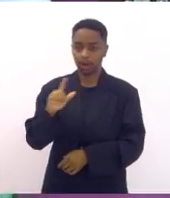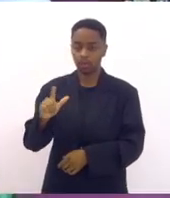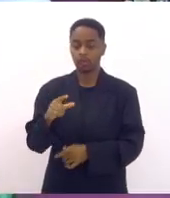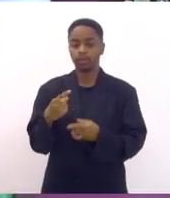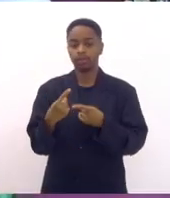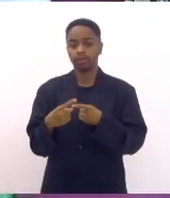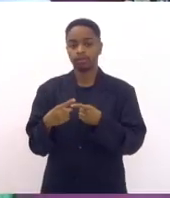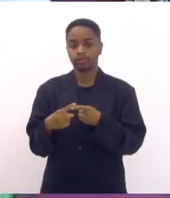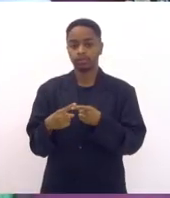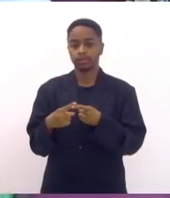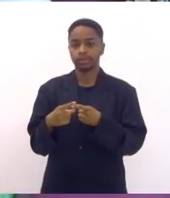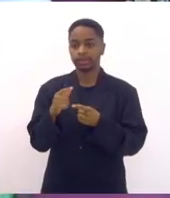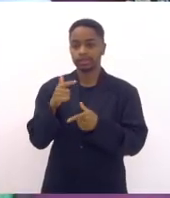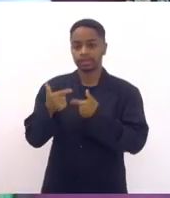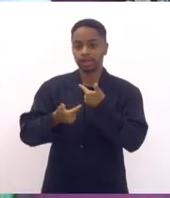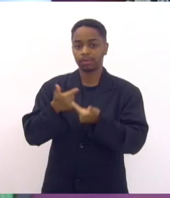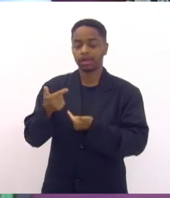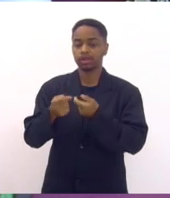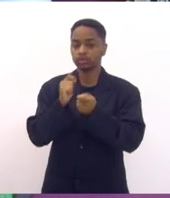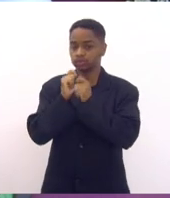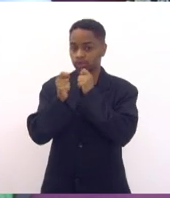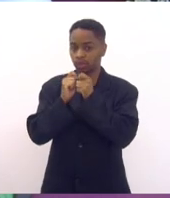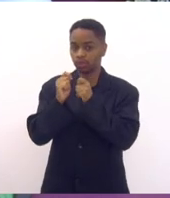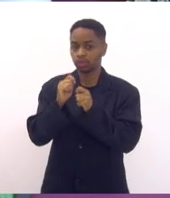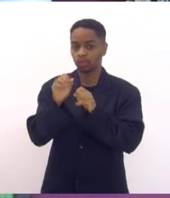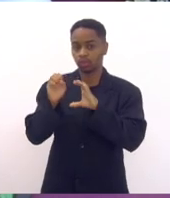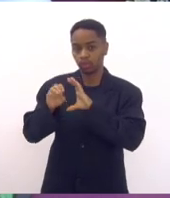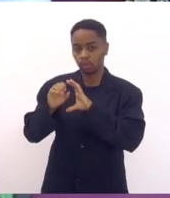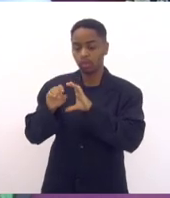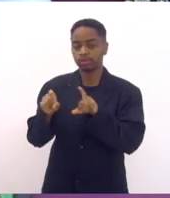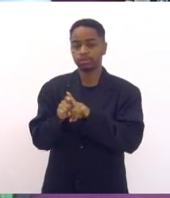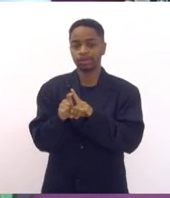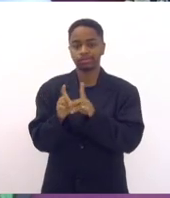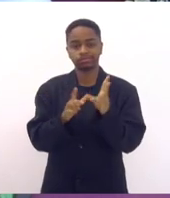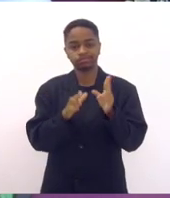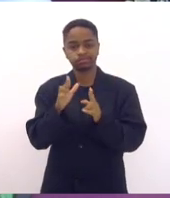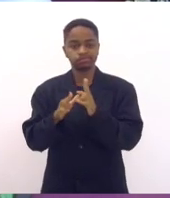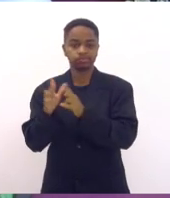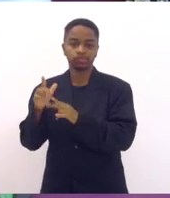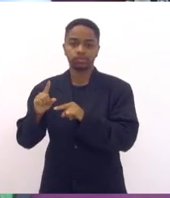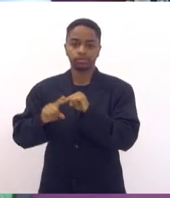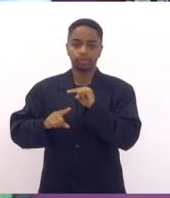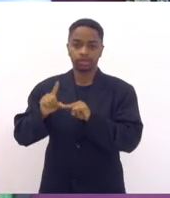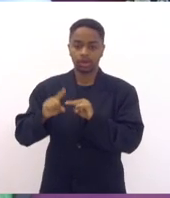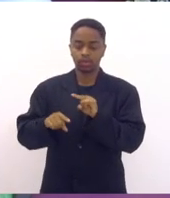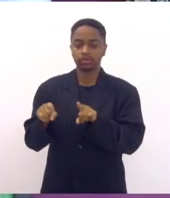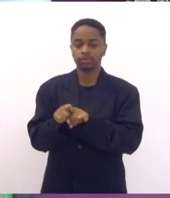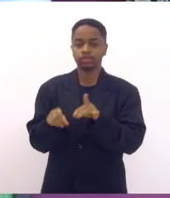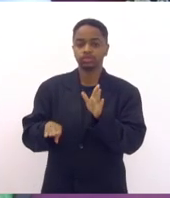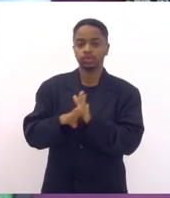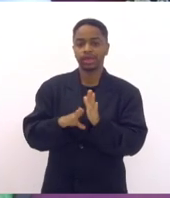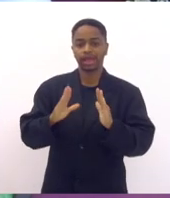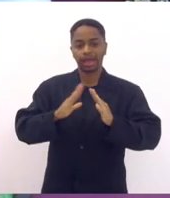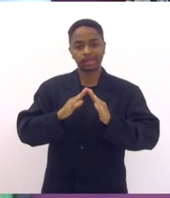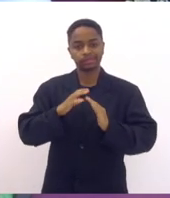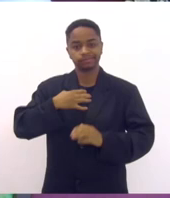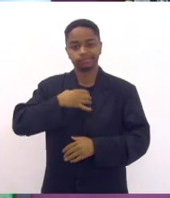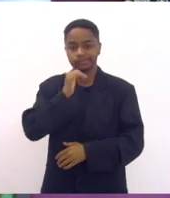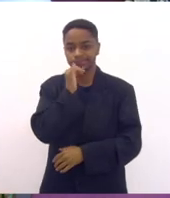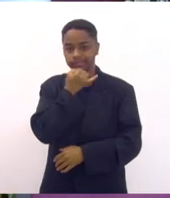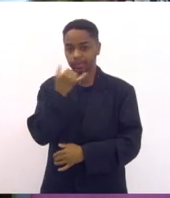que é do Jornal Globo editou essa matéria e que chegou em casa arrasado para me contar sobre